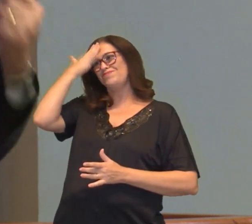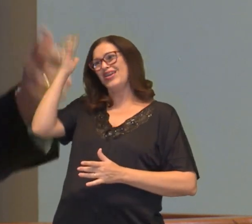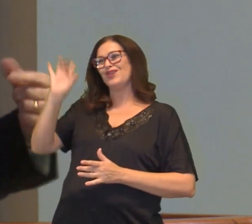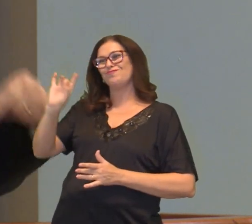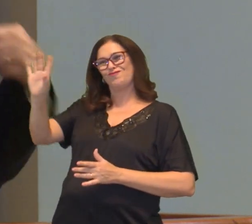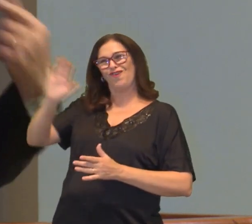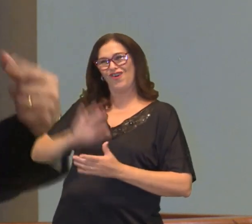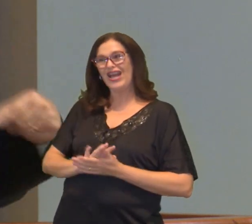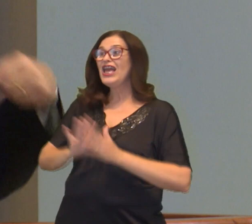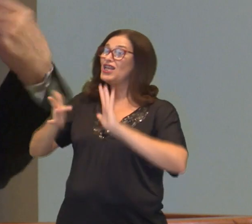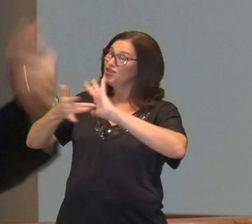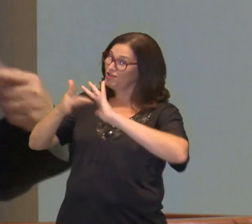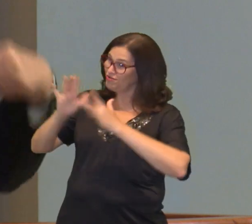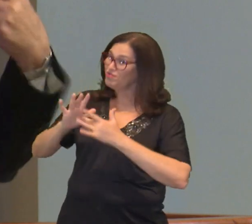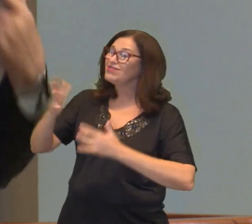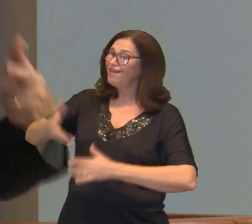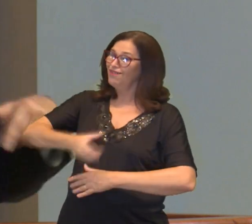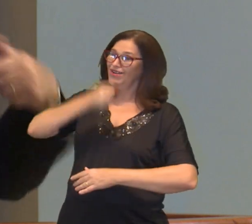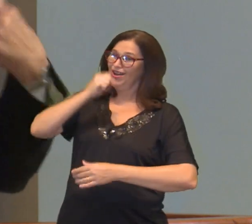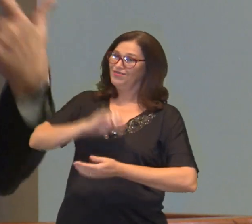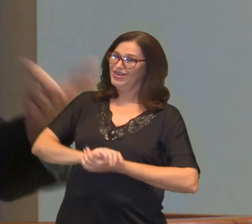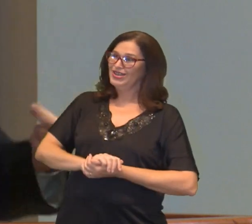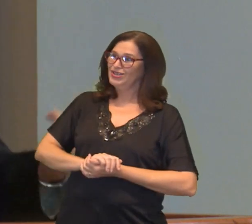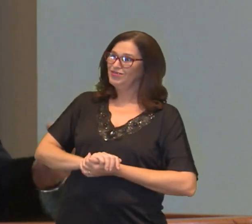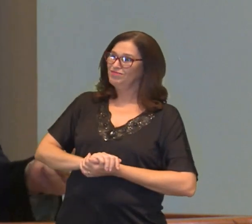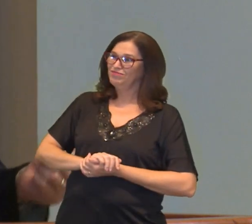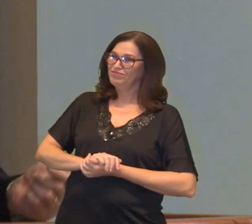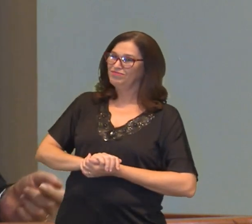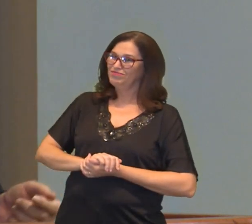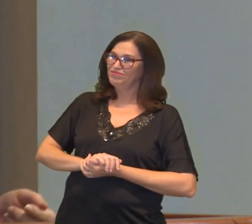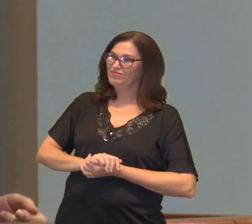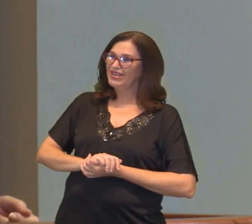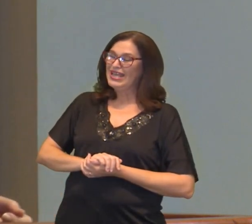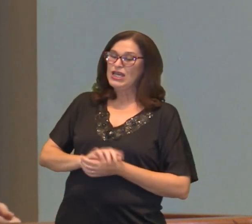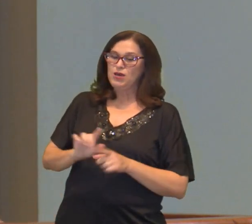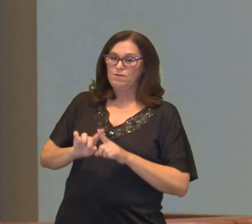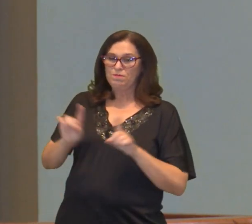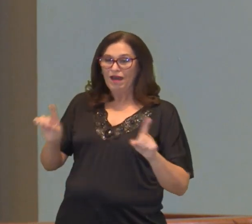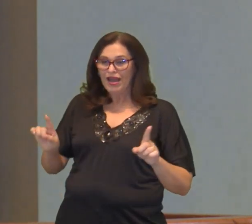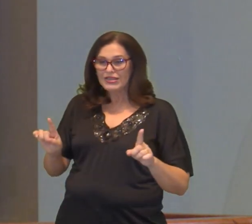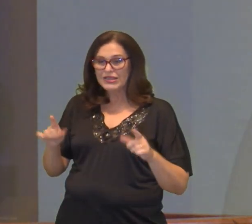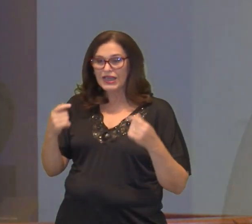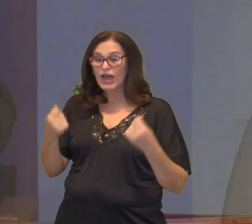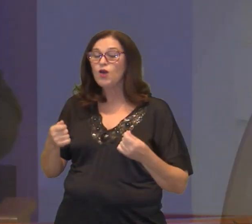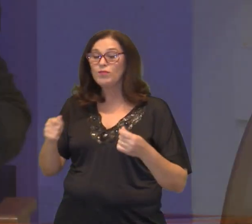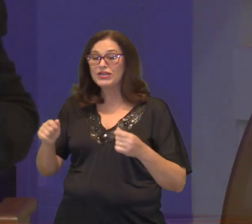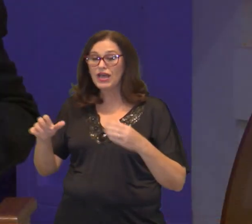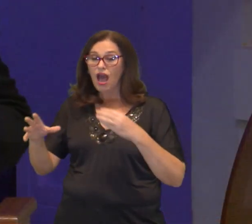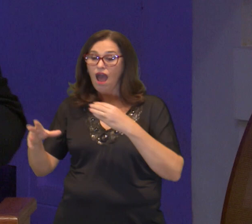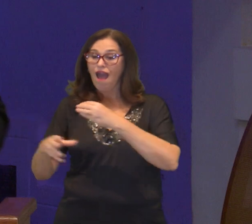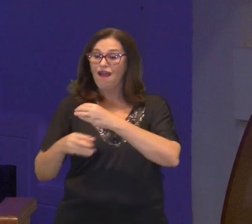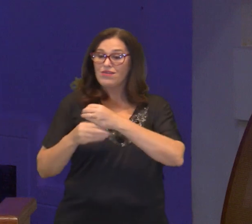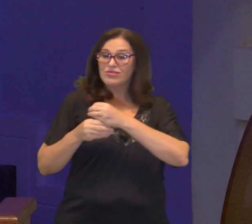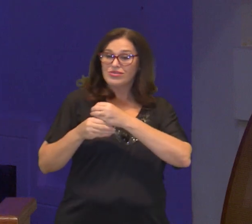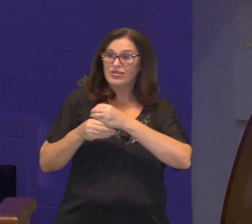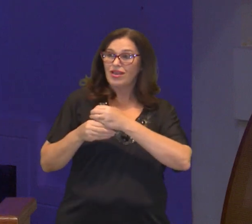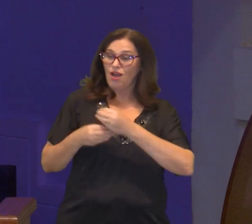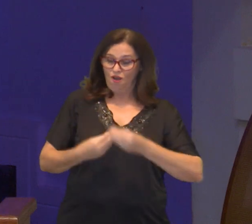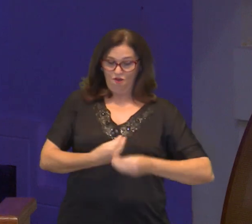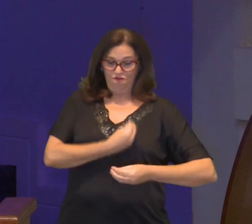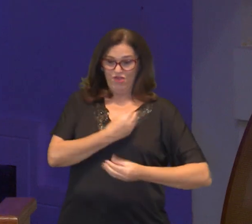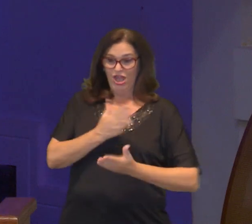Ele adicionava mais uma outra coisa a Jesus, que era uma